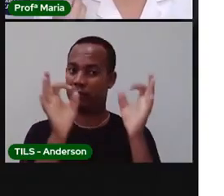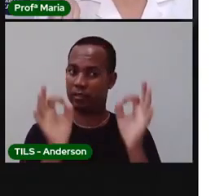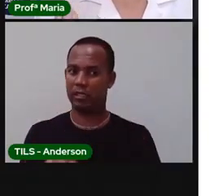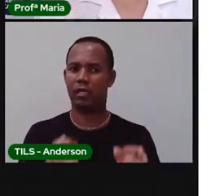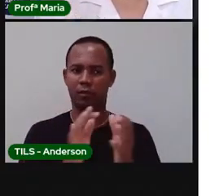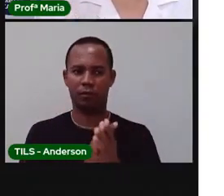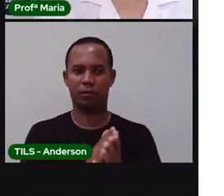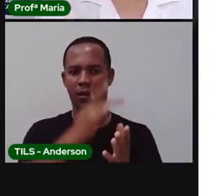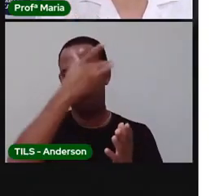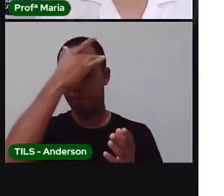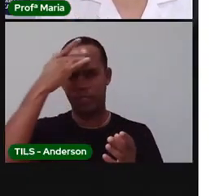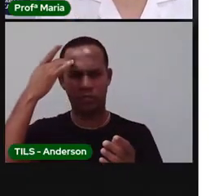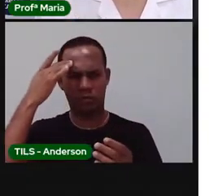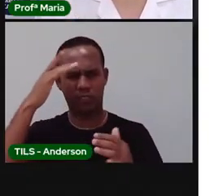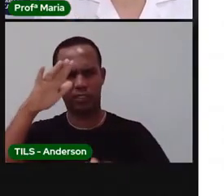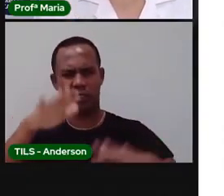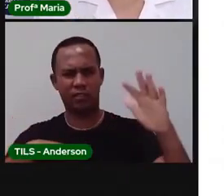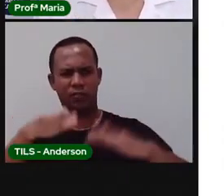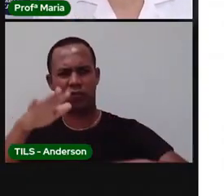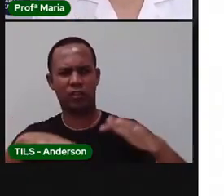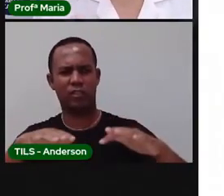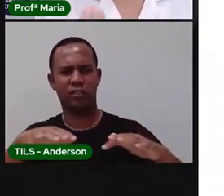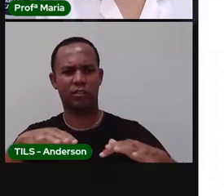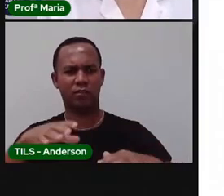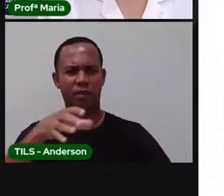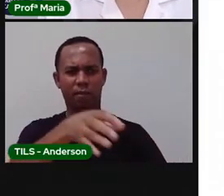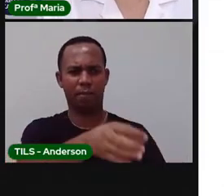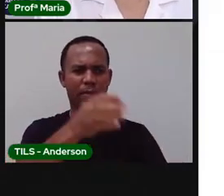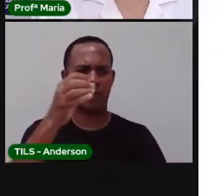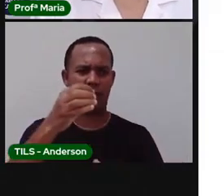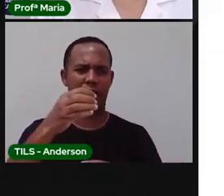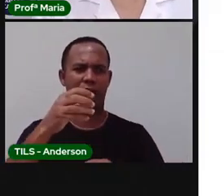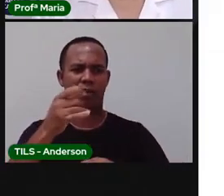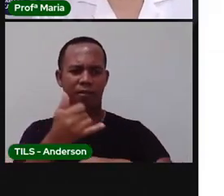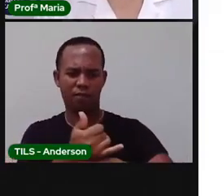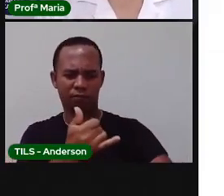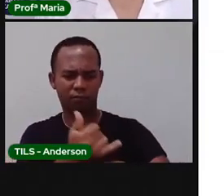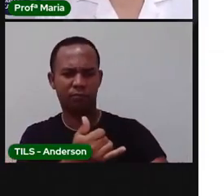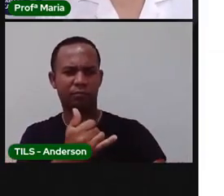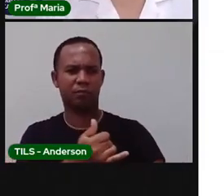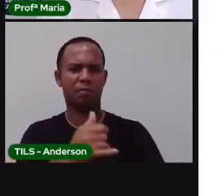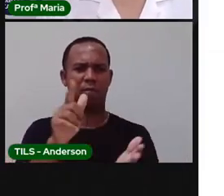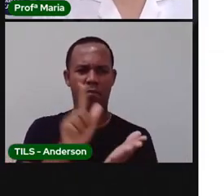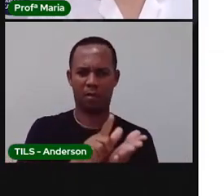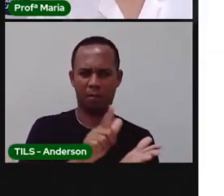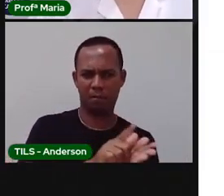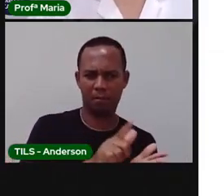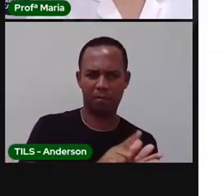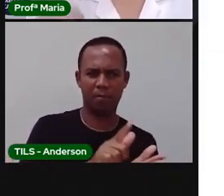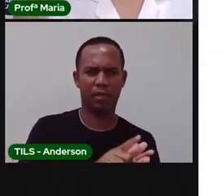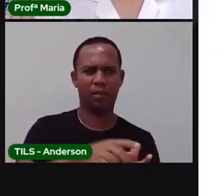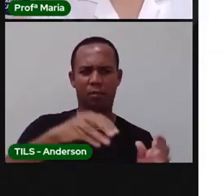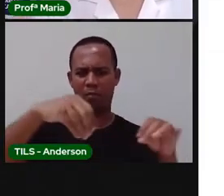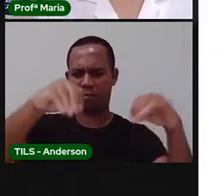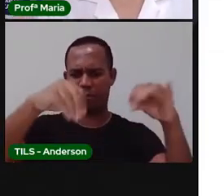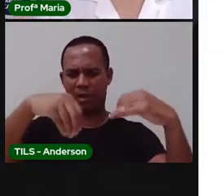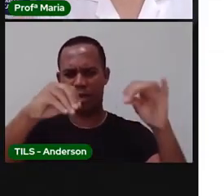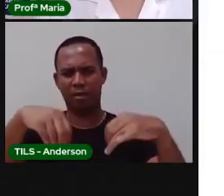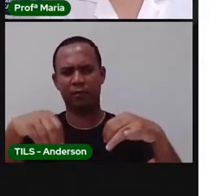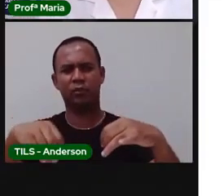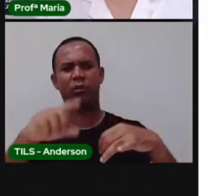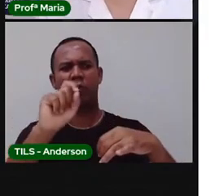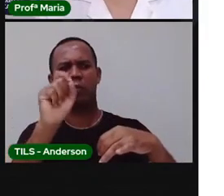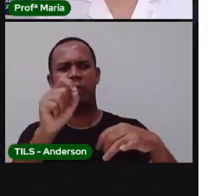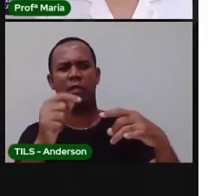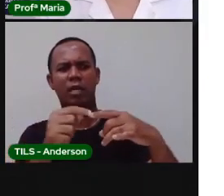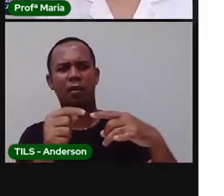que retiram alguns materiais, garrafa PET, as latas de alumínio, o papelão, o plástico, para vender.